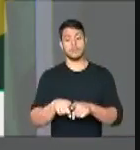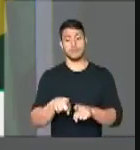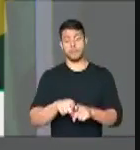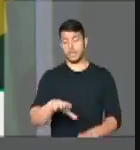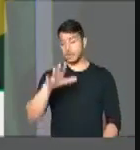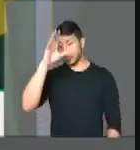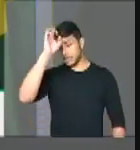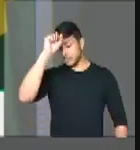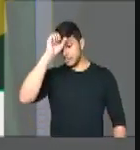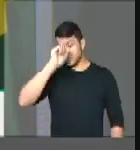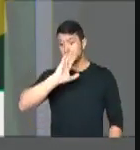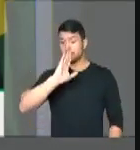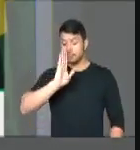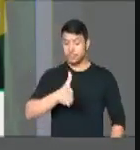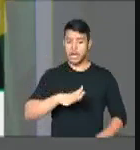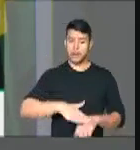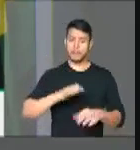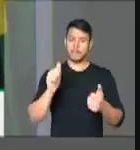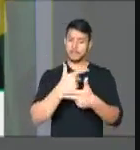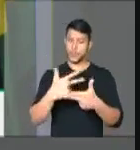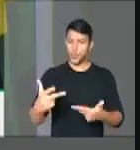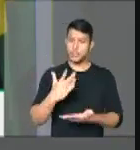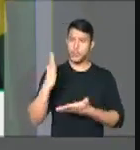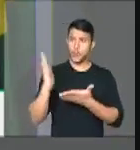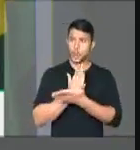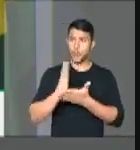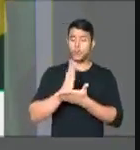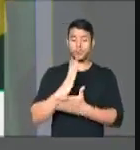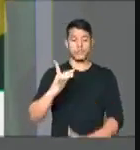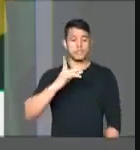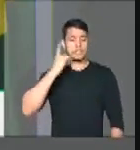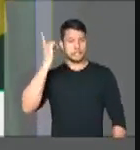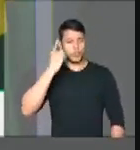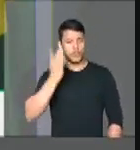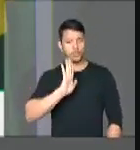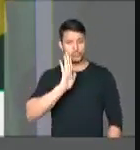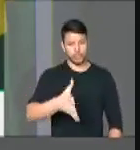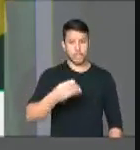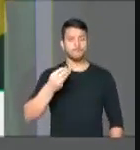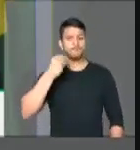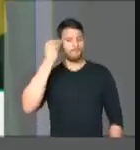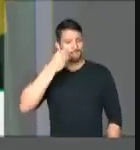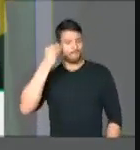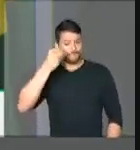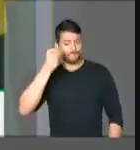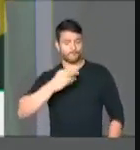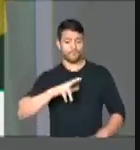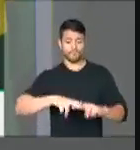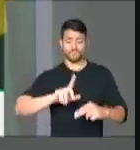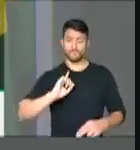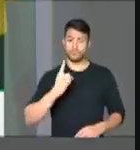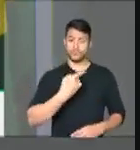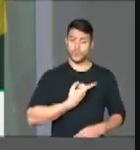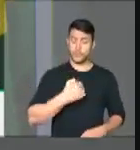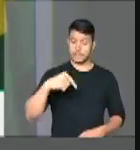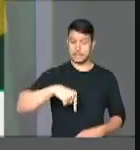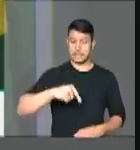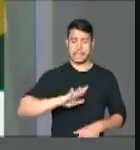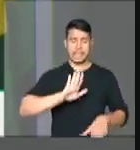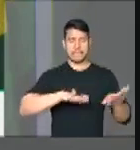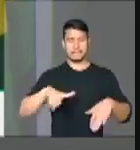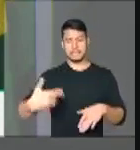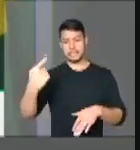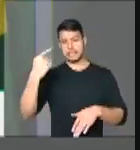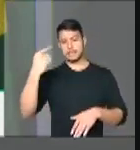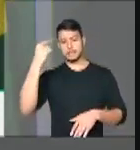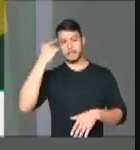com os deputados que aqui estavam antes, deputados experientes, que a gente que está fora às vezes tem preconceito, acha que todo